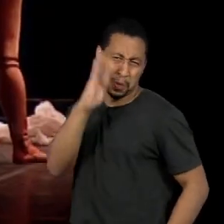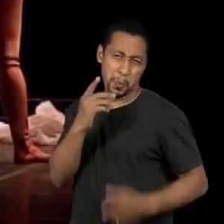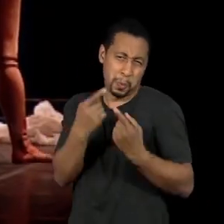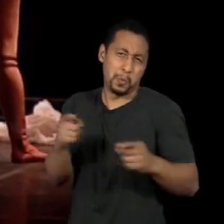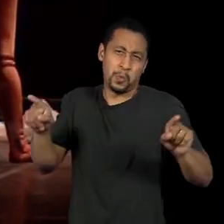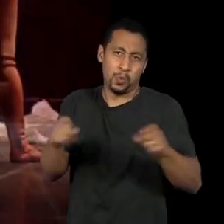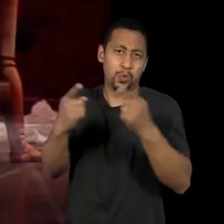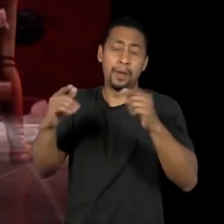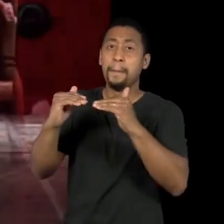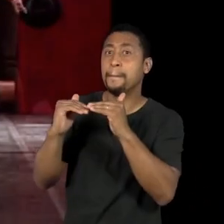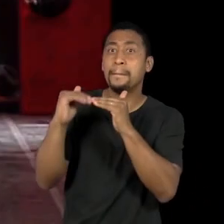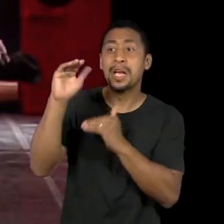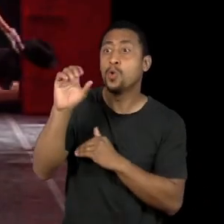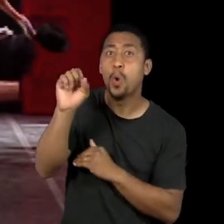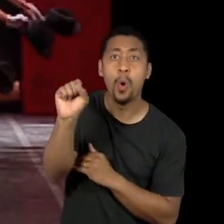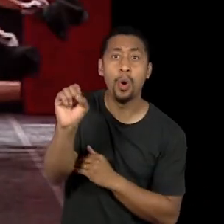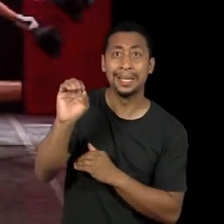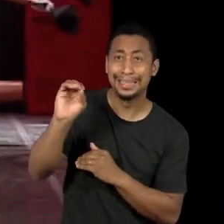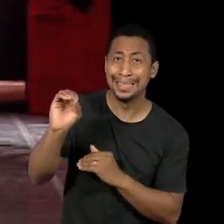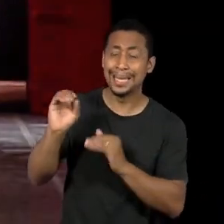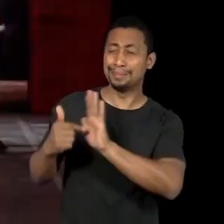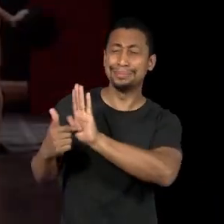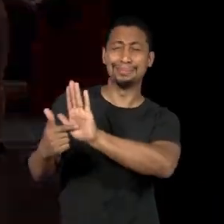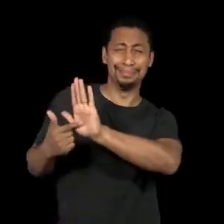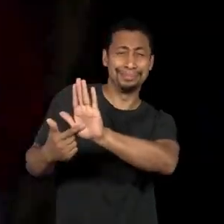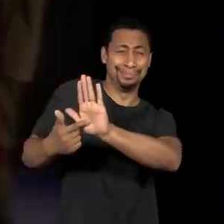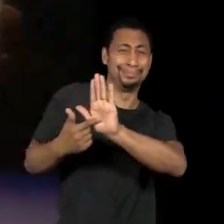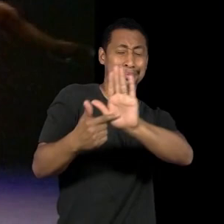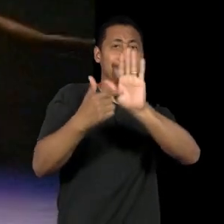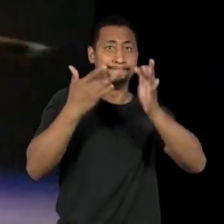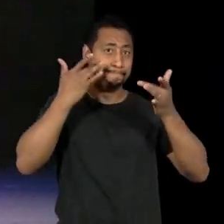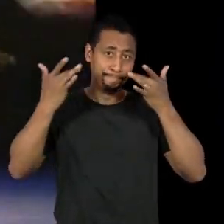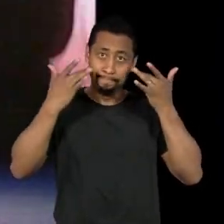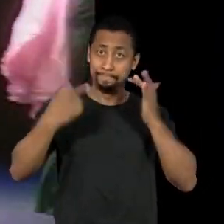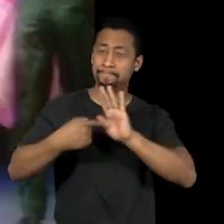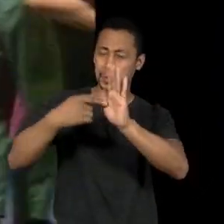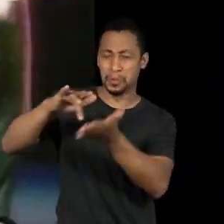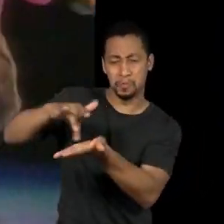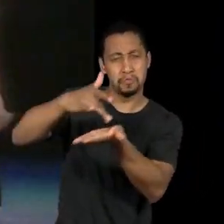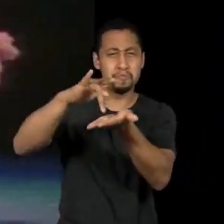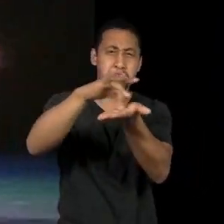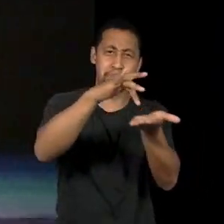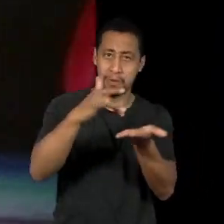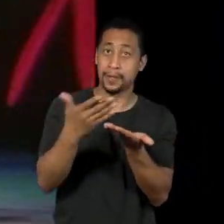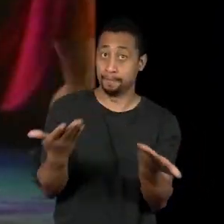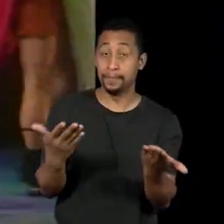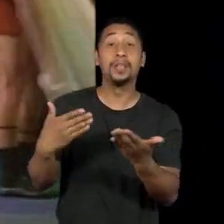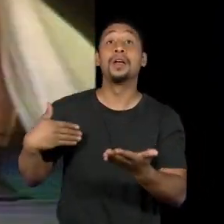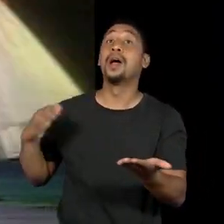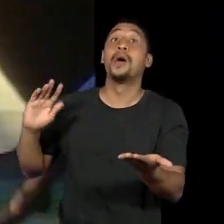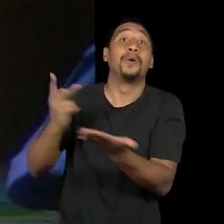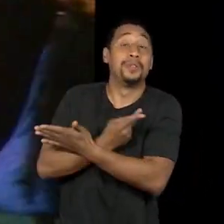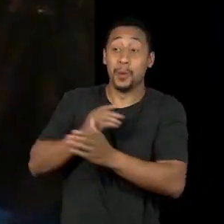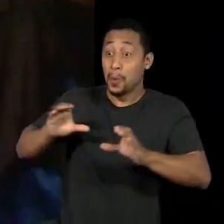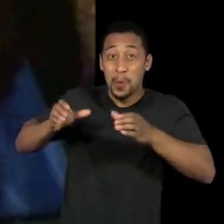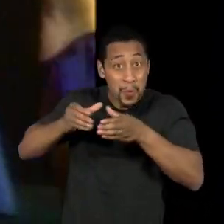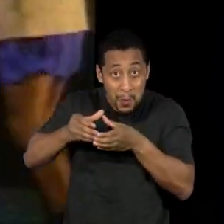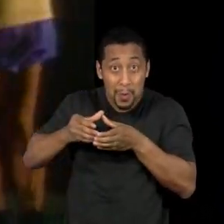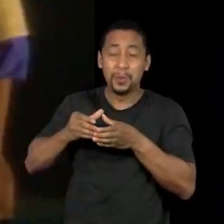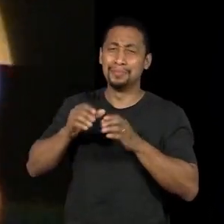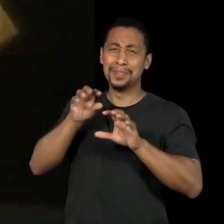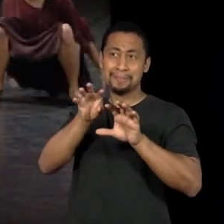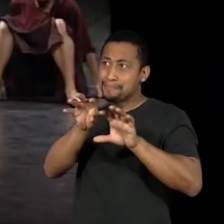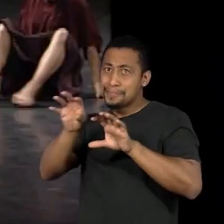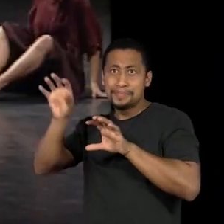de 80 espetáculos. Com suas obras, o Estágio realizou turnês por todo o